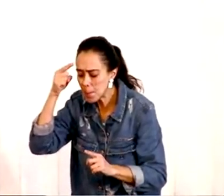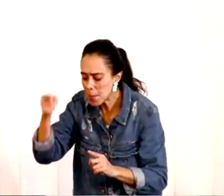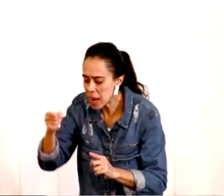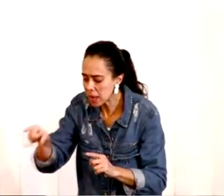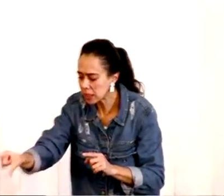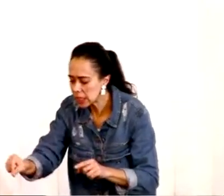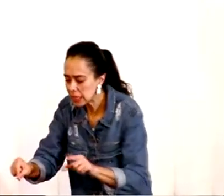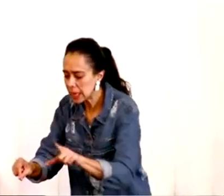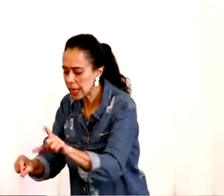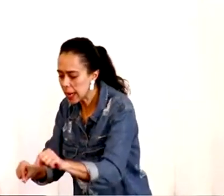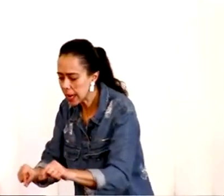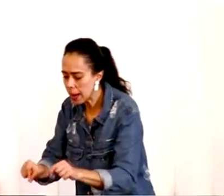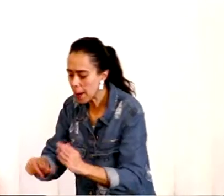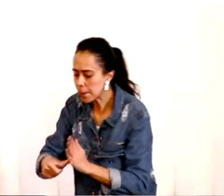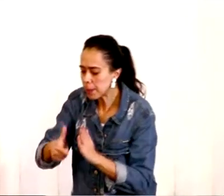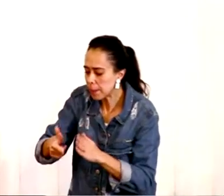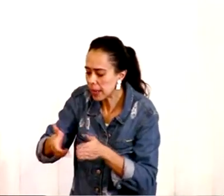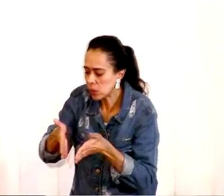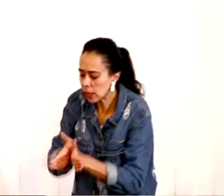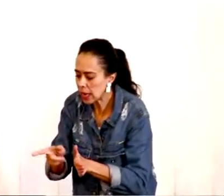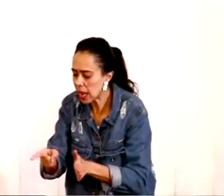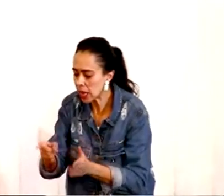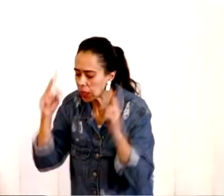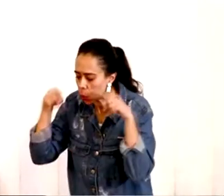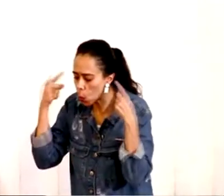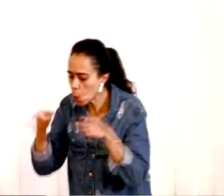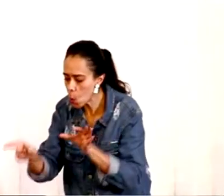isso Deus rejeitou.